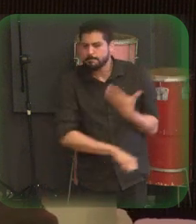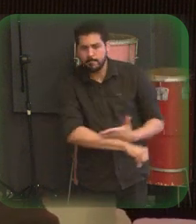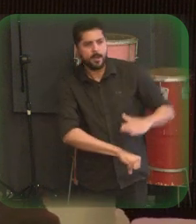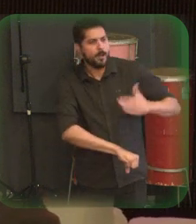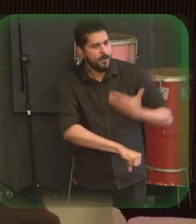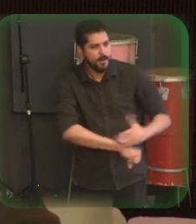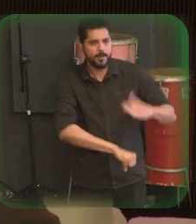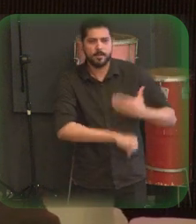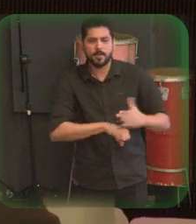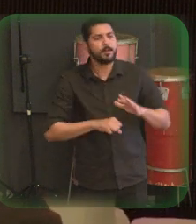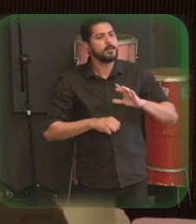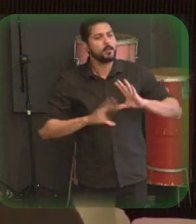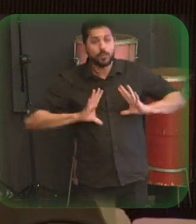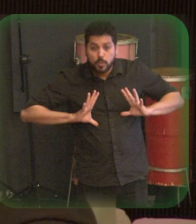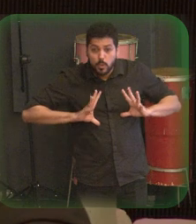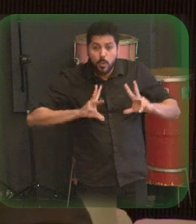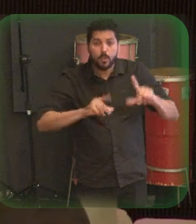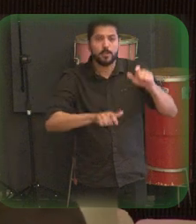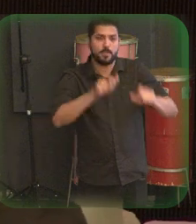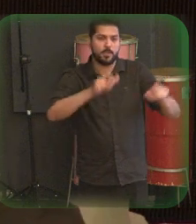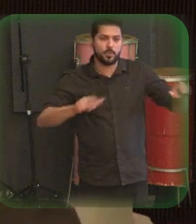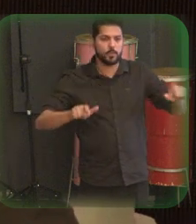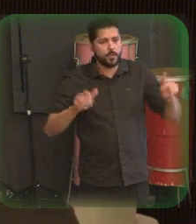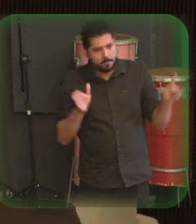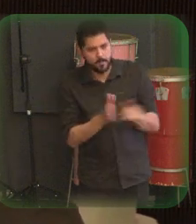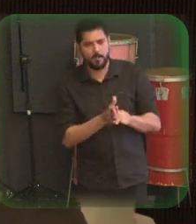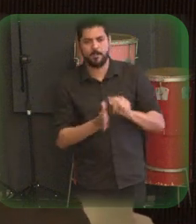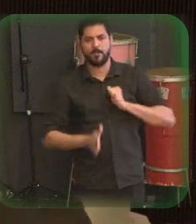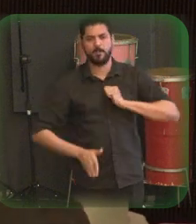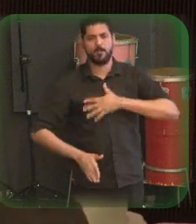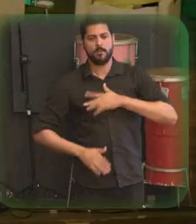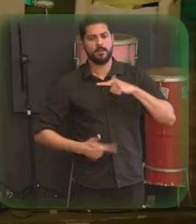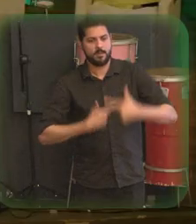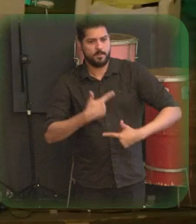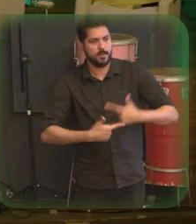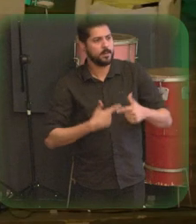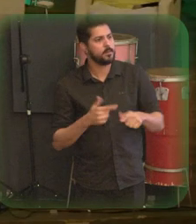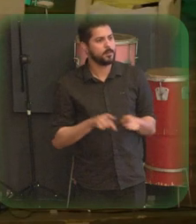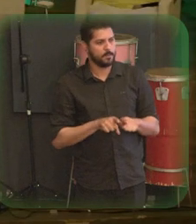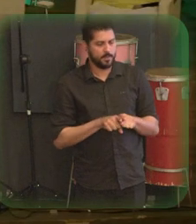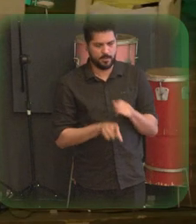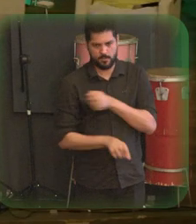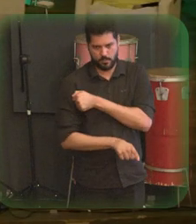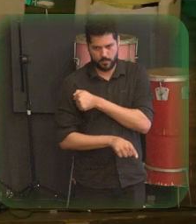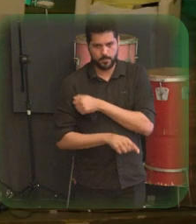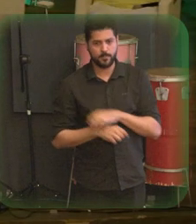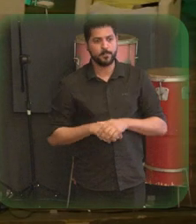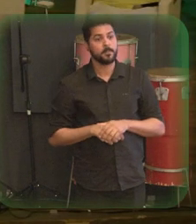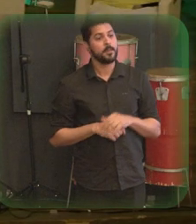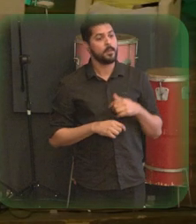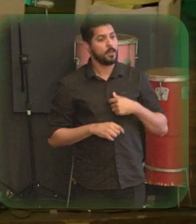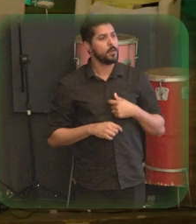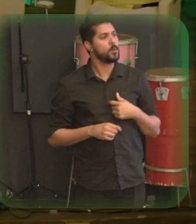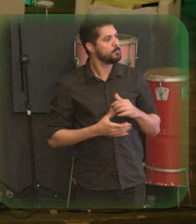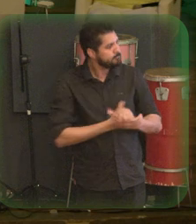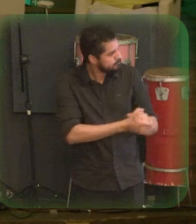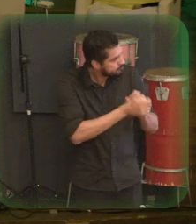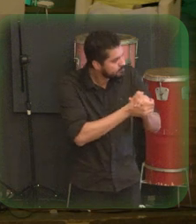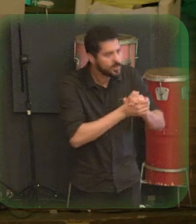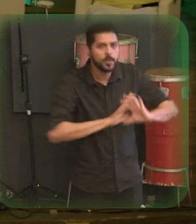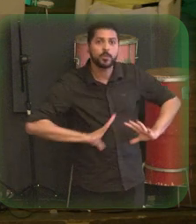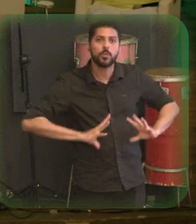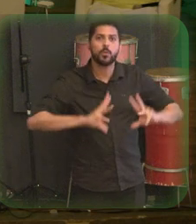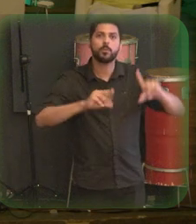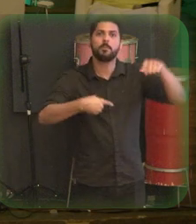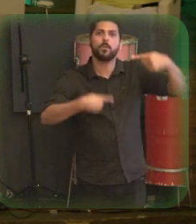o Instituto Federal de Pernambuco. Então, são alguns princípios norteadores, ministro, da política de direitos humanos que queremos aqui de público, né,